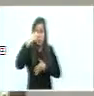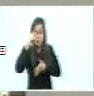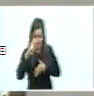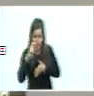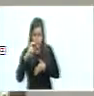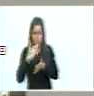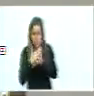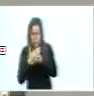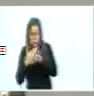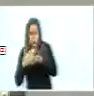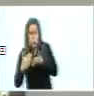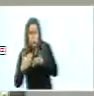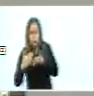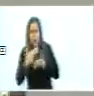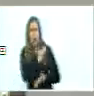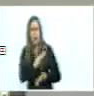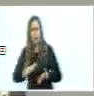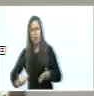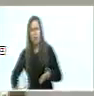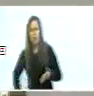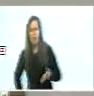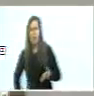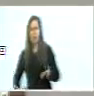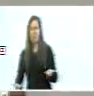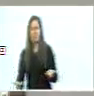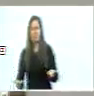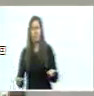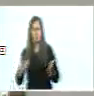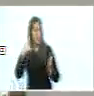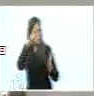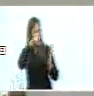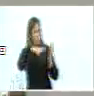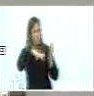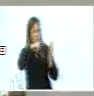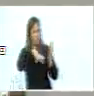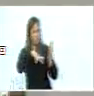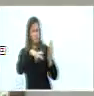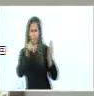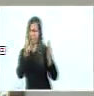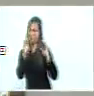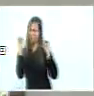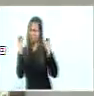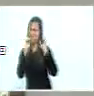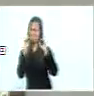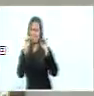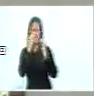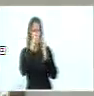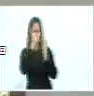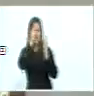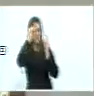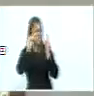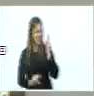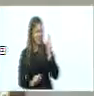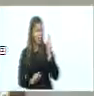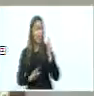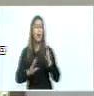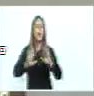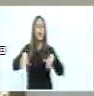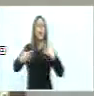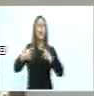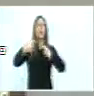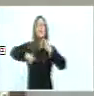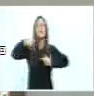entregamos. O governo sequer leu, porque quando nós estávamos negociando,